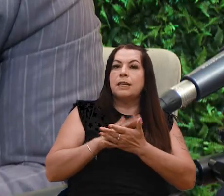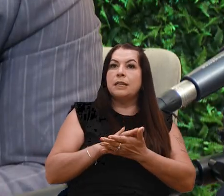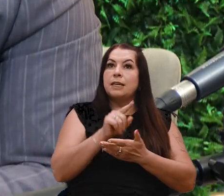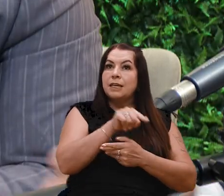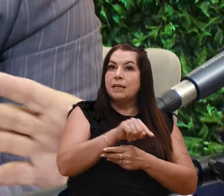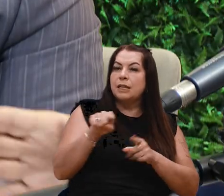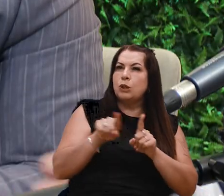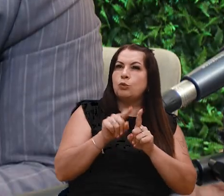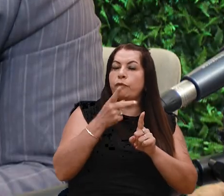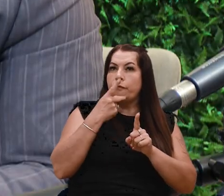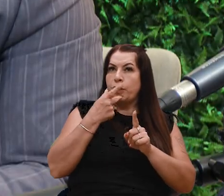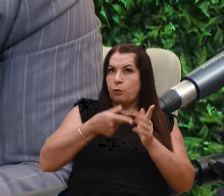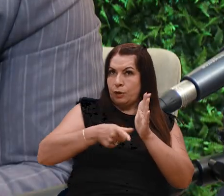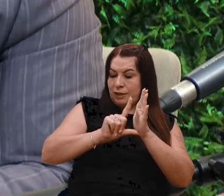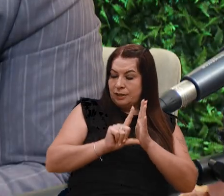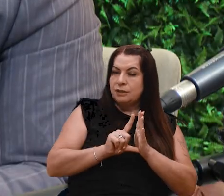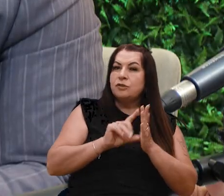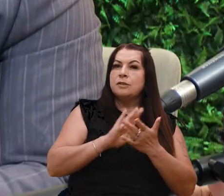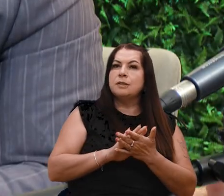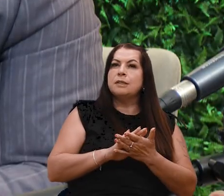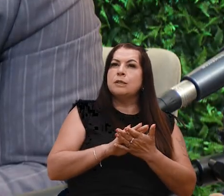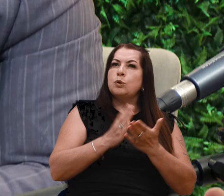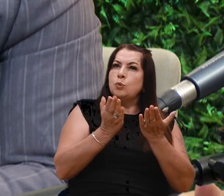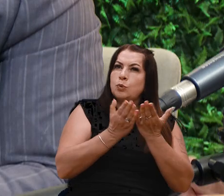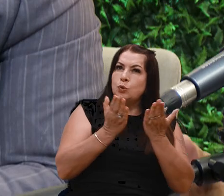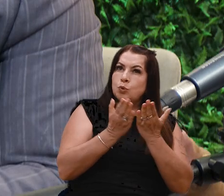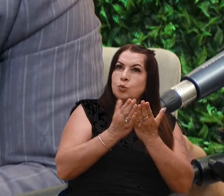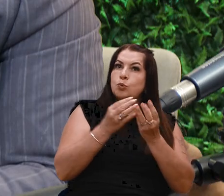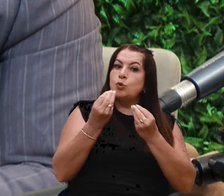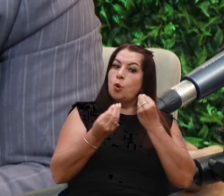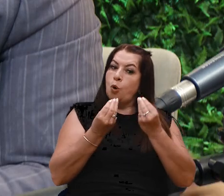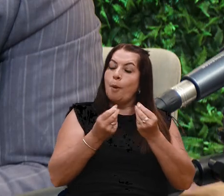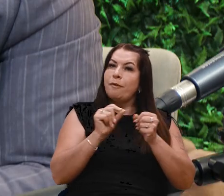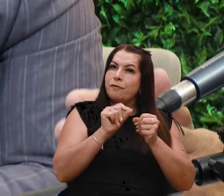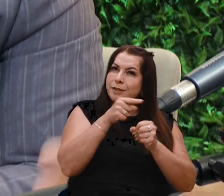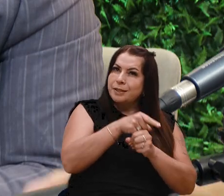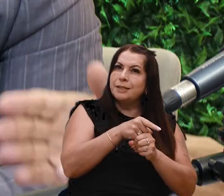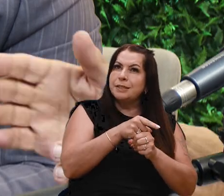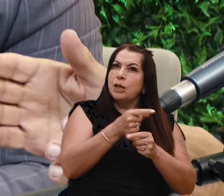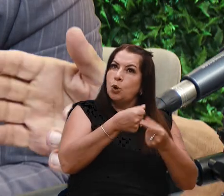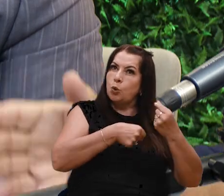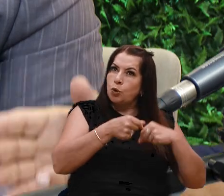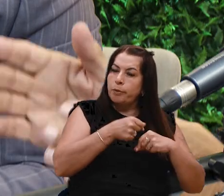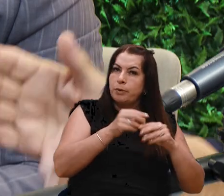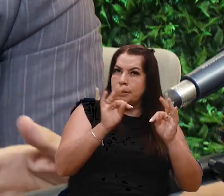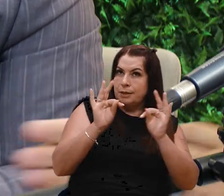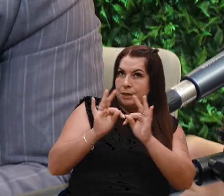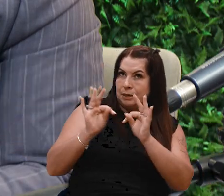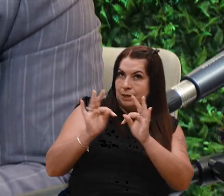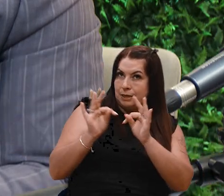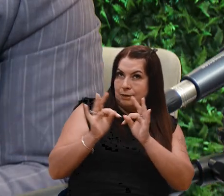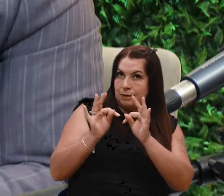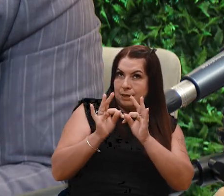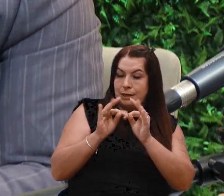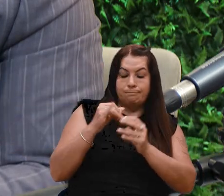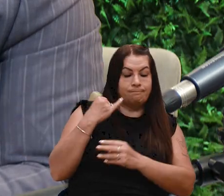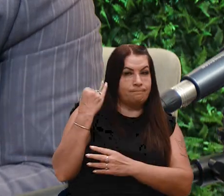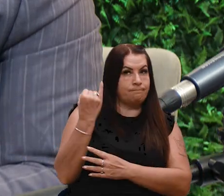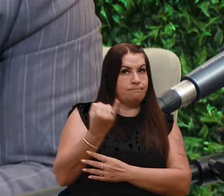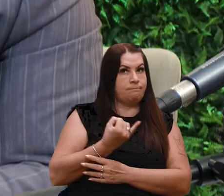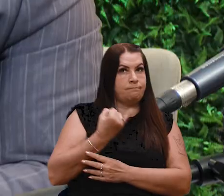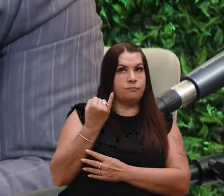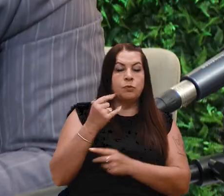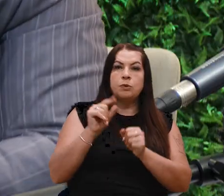aquilo que eu falei e o Sartor falou, o estudo de viabilidade econômica, técnica e ambiental. Tá?